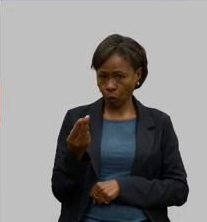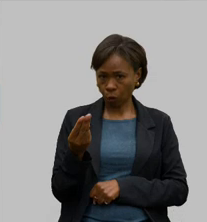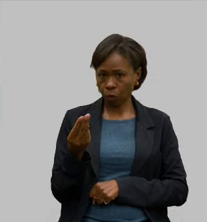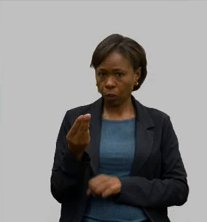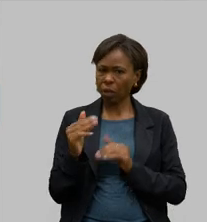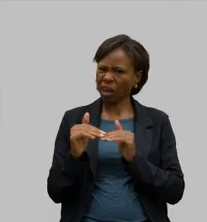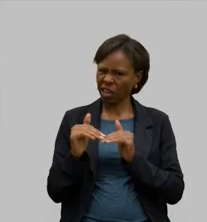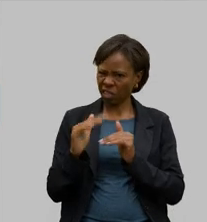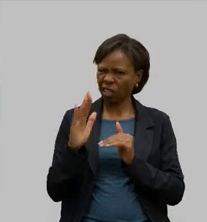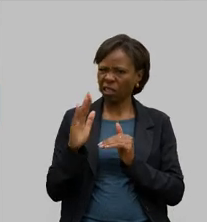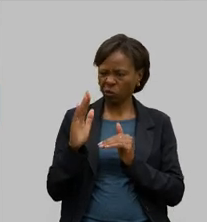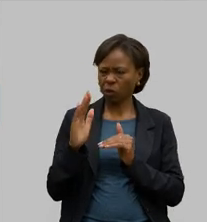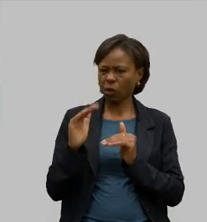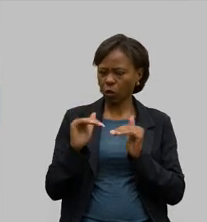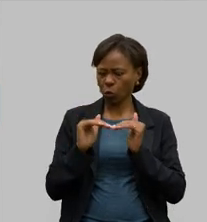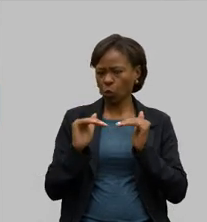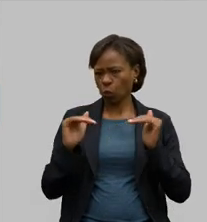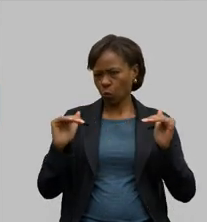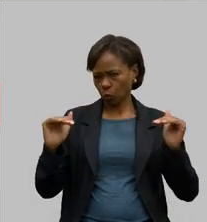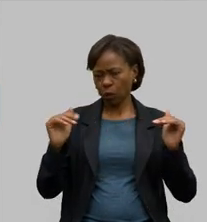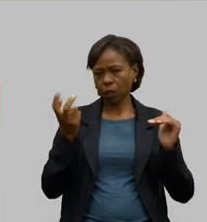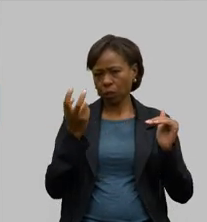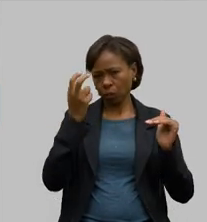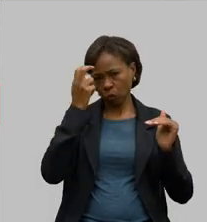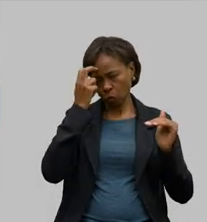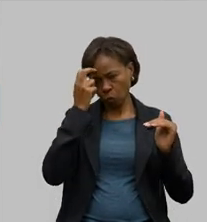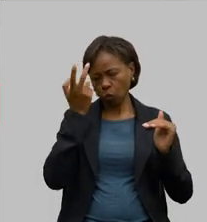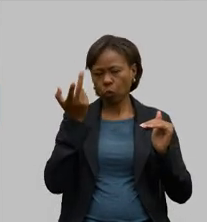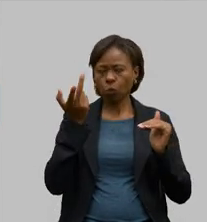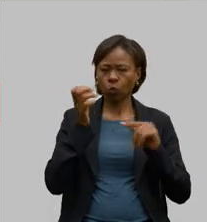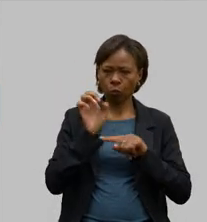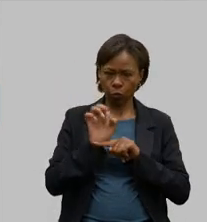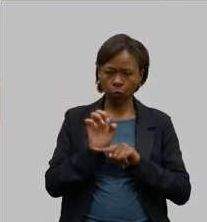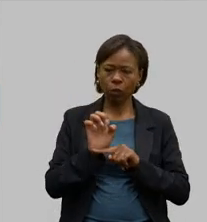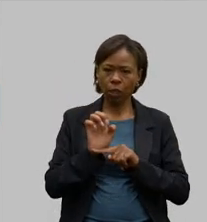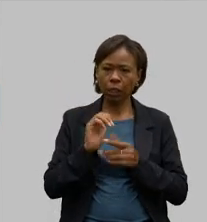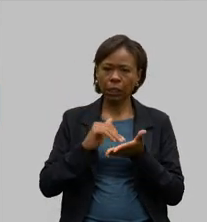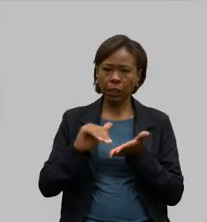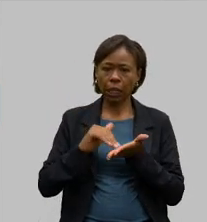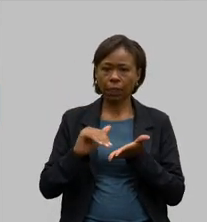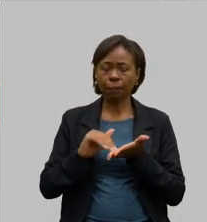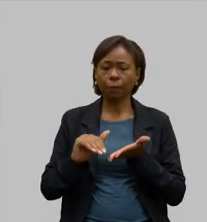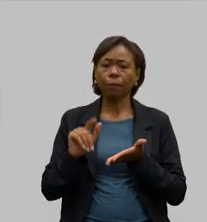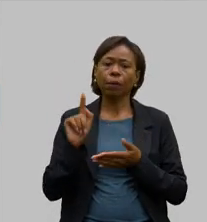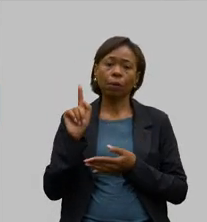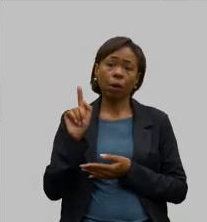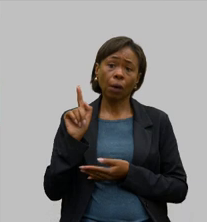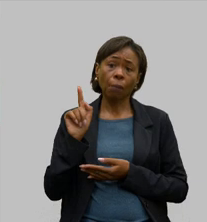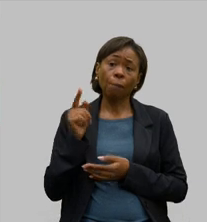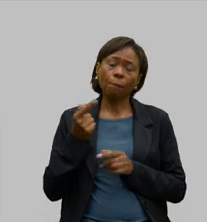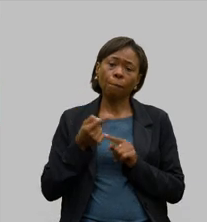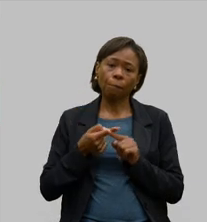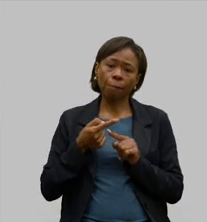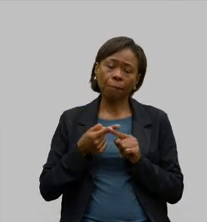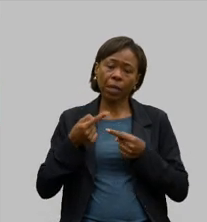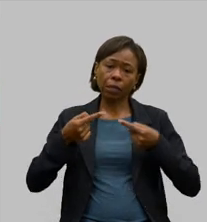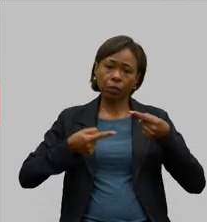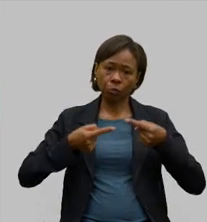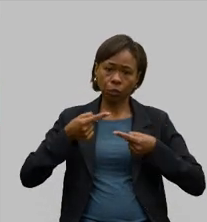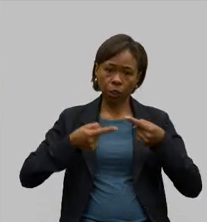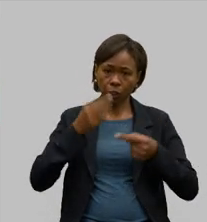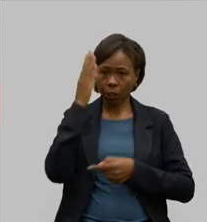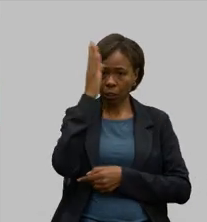normalidade da Secretaria de Estado e cultura vem muito em função eh das políticas eh nacionais